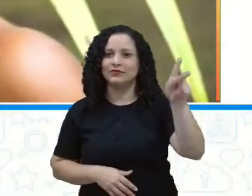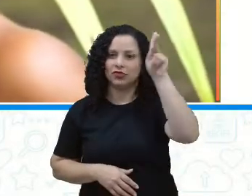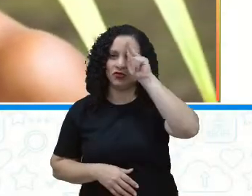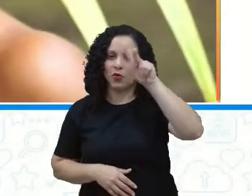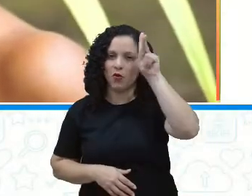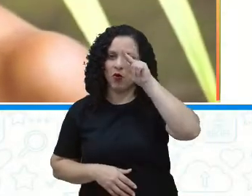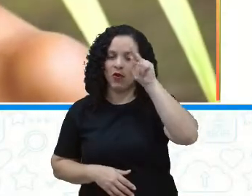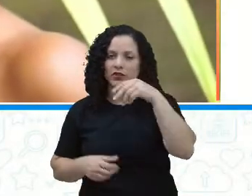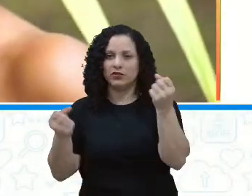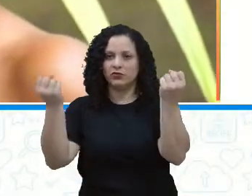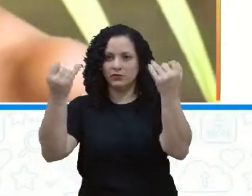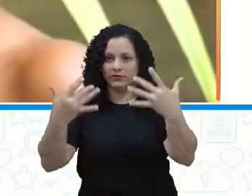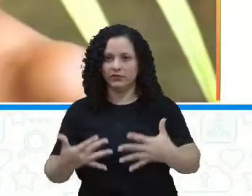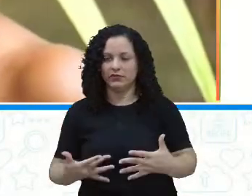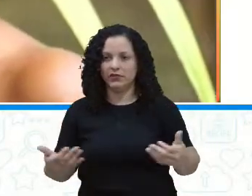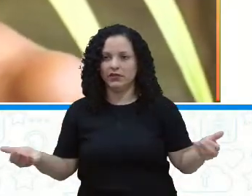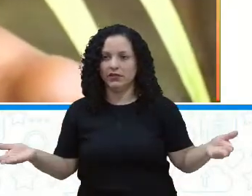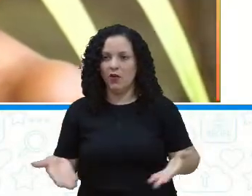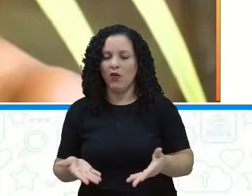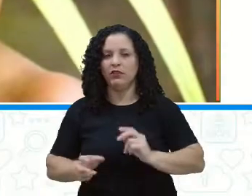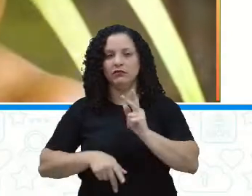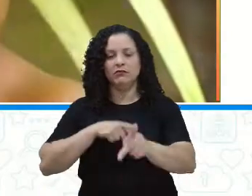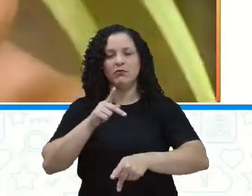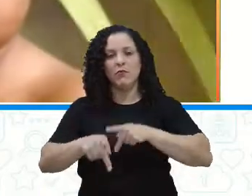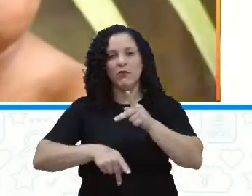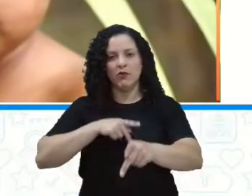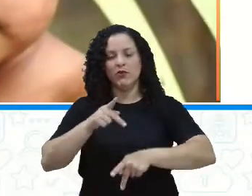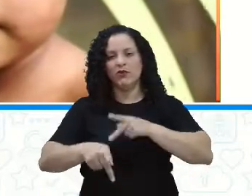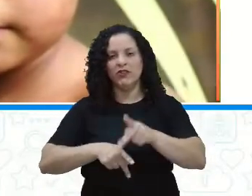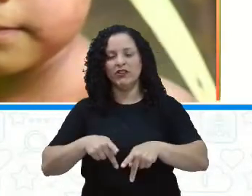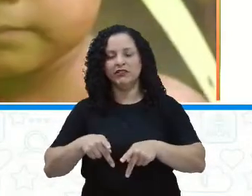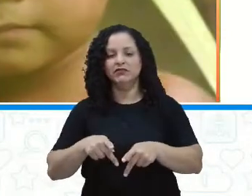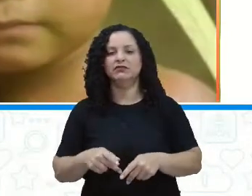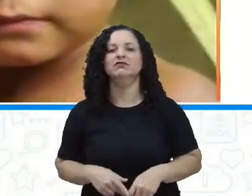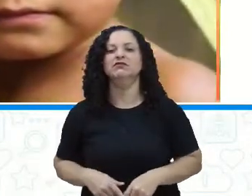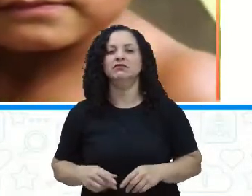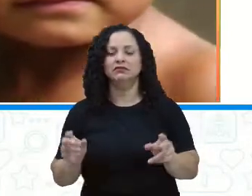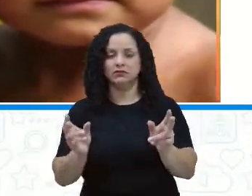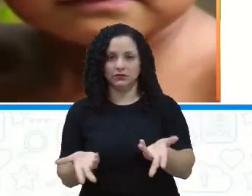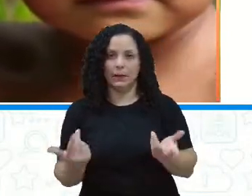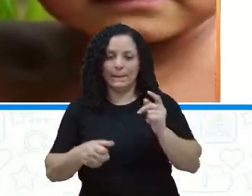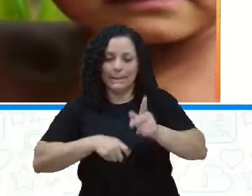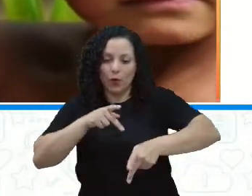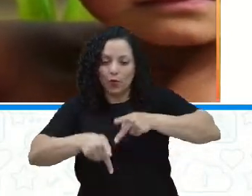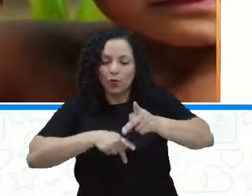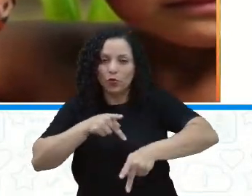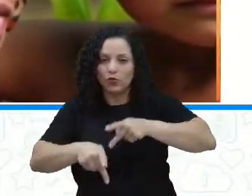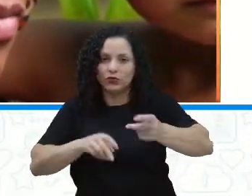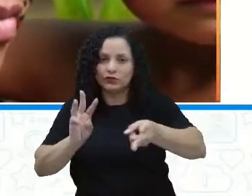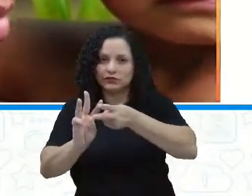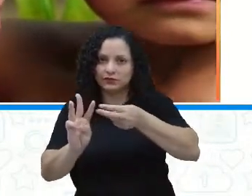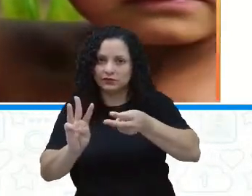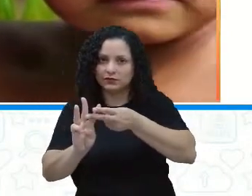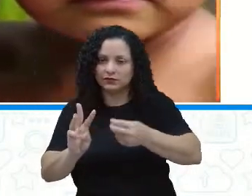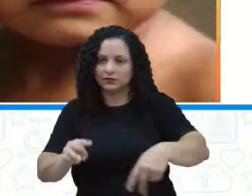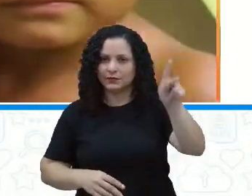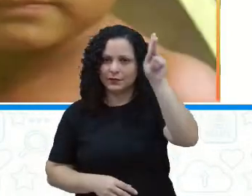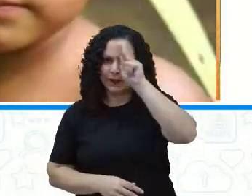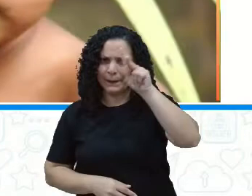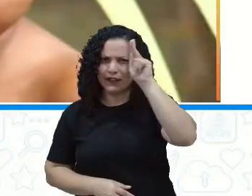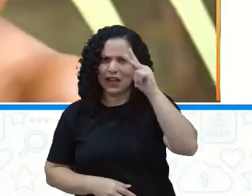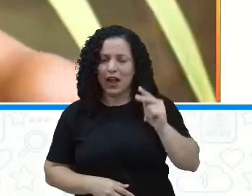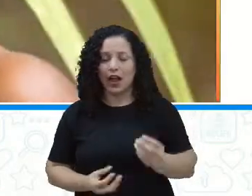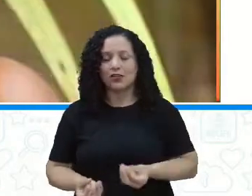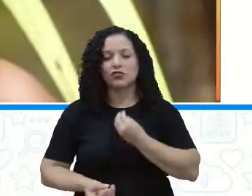vou contar é de uma tribo que mora lá, tá certo? Eles contaram a história, como surgiu o